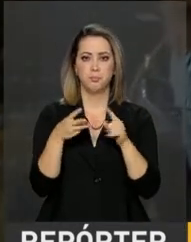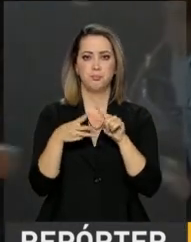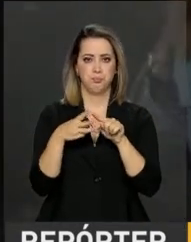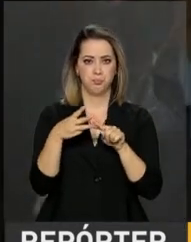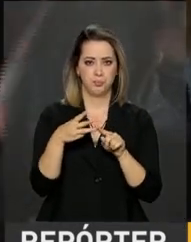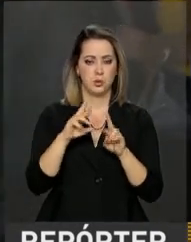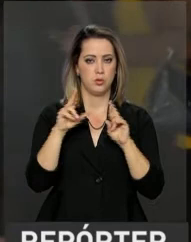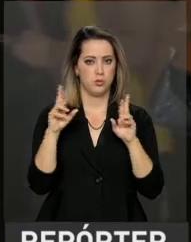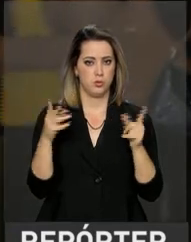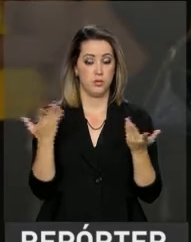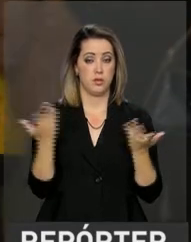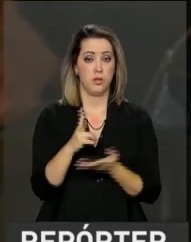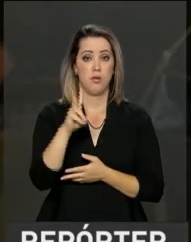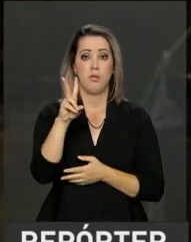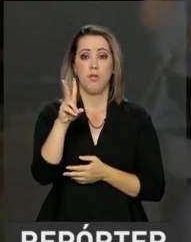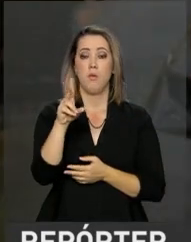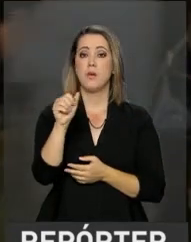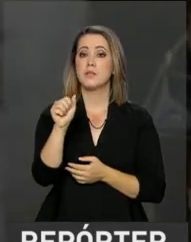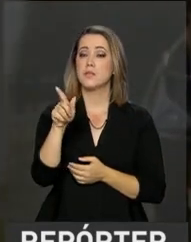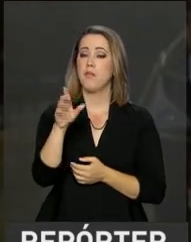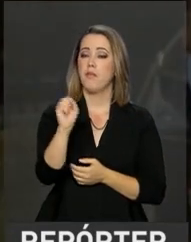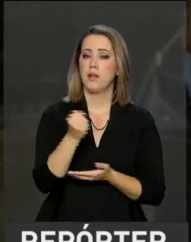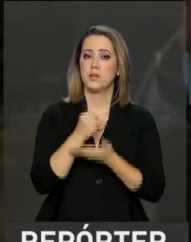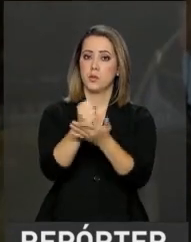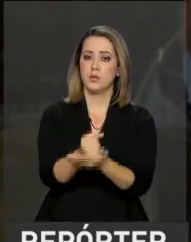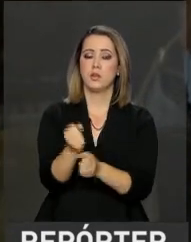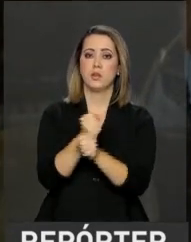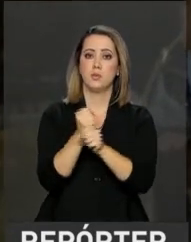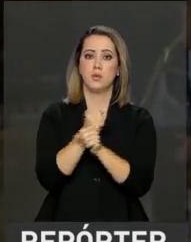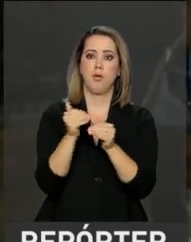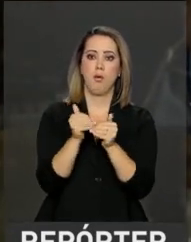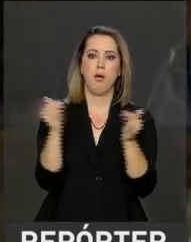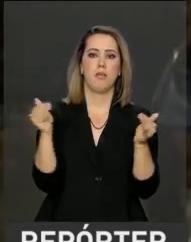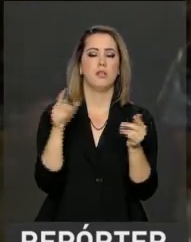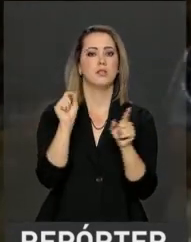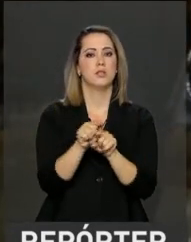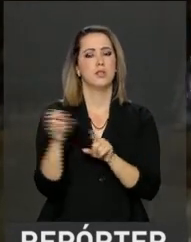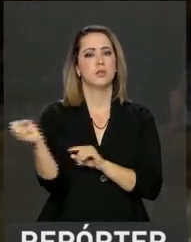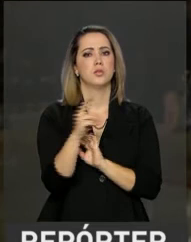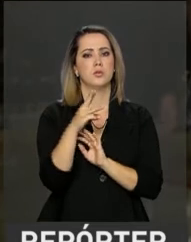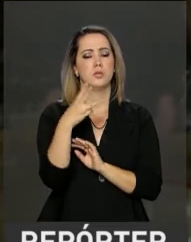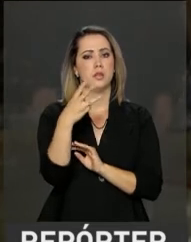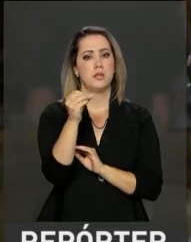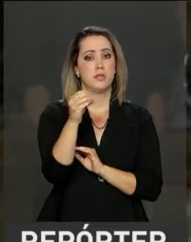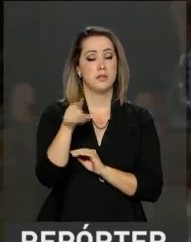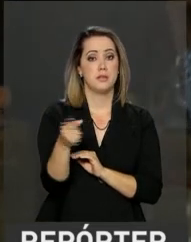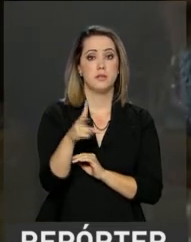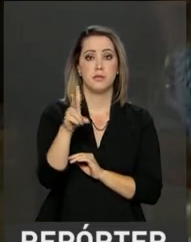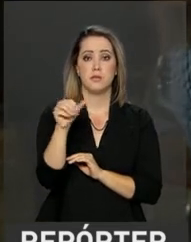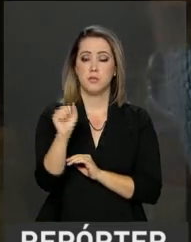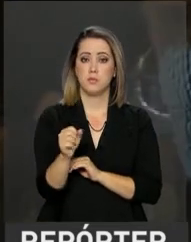de vagas ofertadas por ano vai aumentar no total o novo fies vai garantir 300 mil vagas